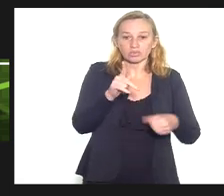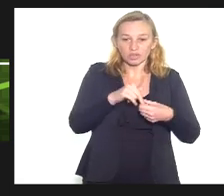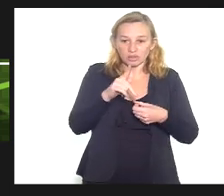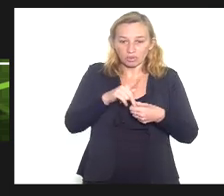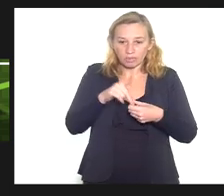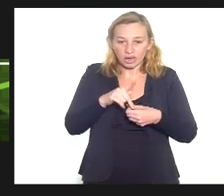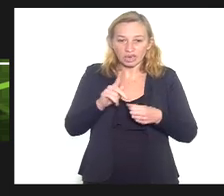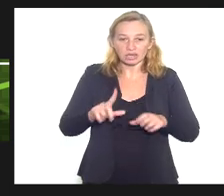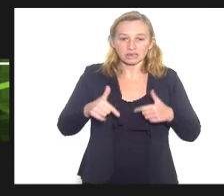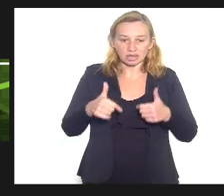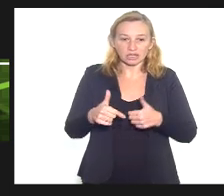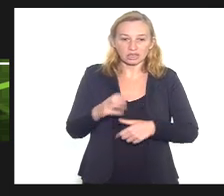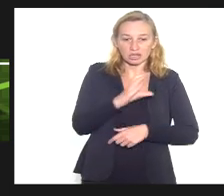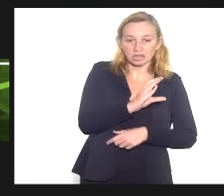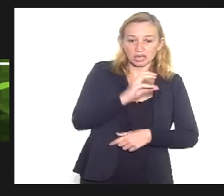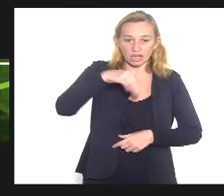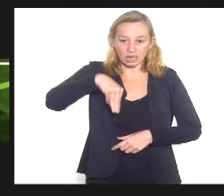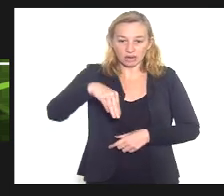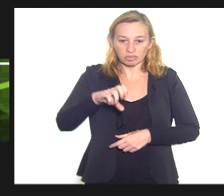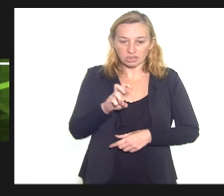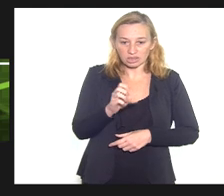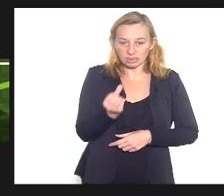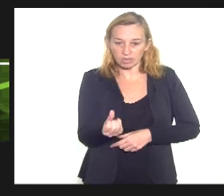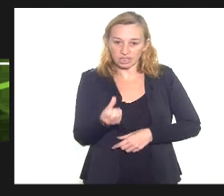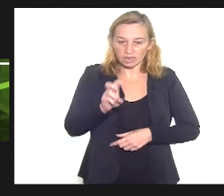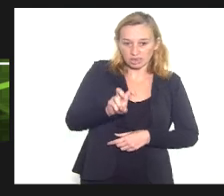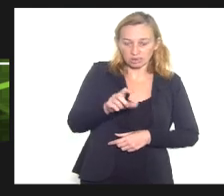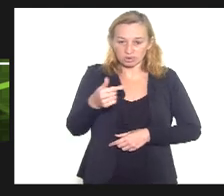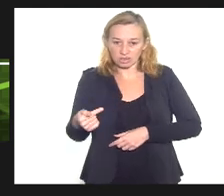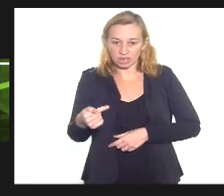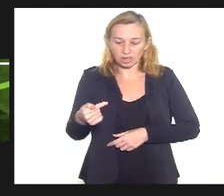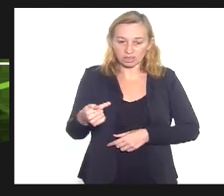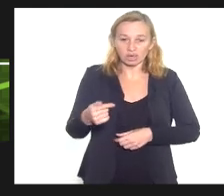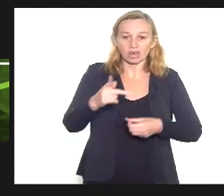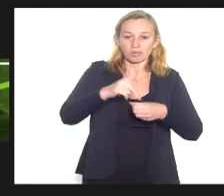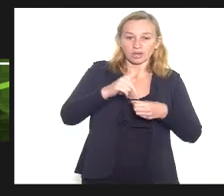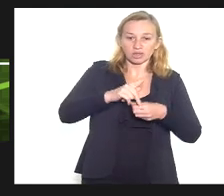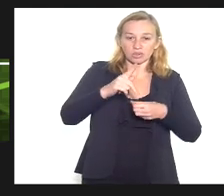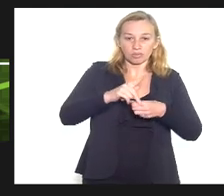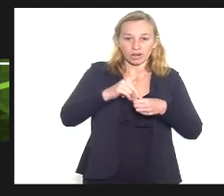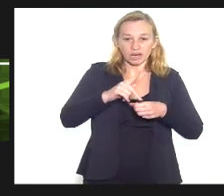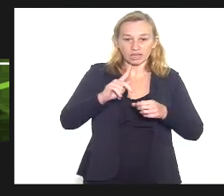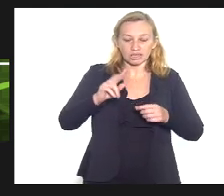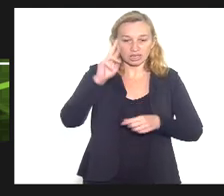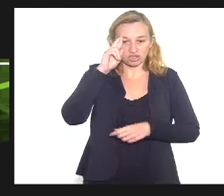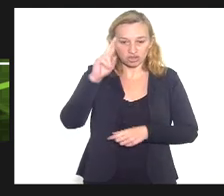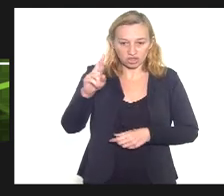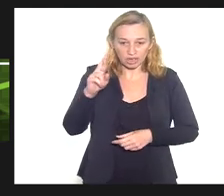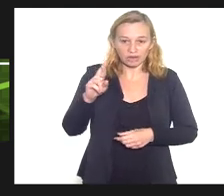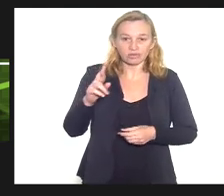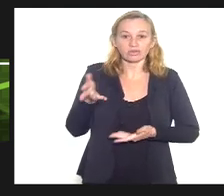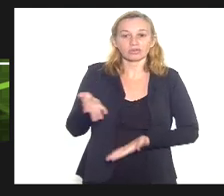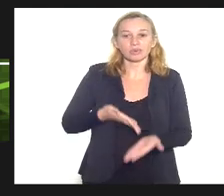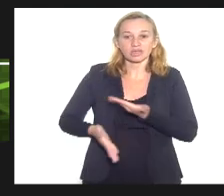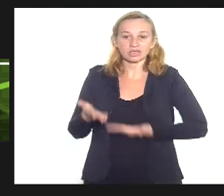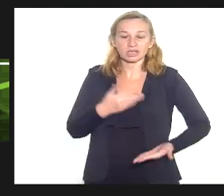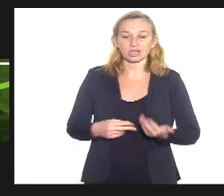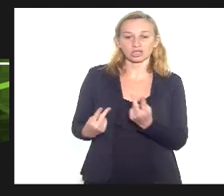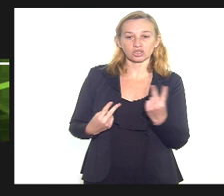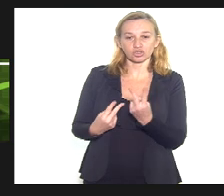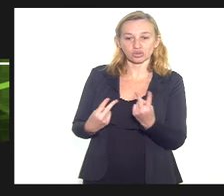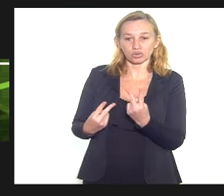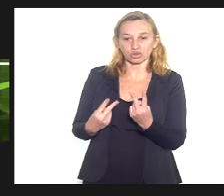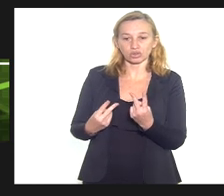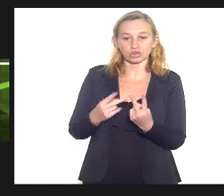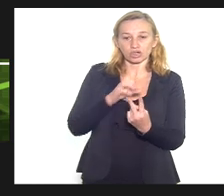a Petrobras é operadora e Equinor e Exxon são parceiras desses campos, nesses dois